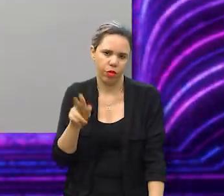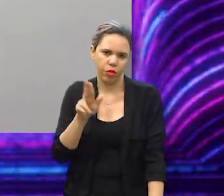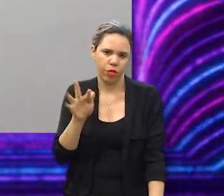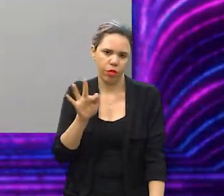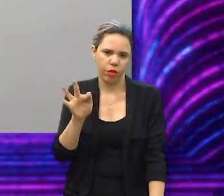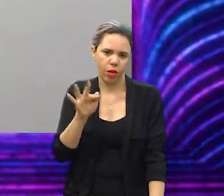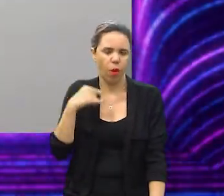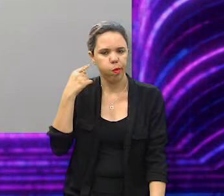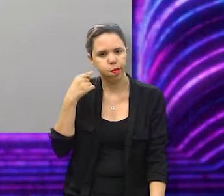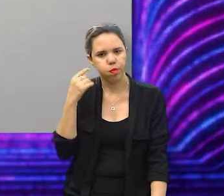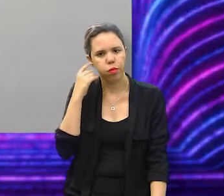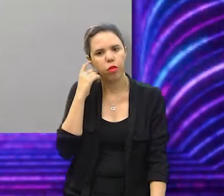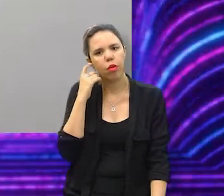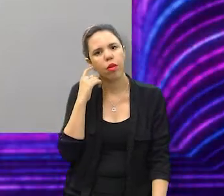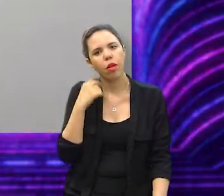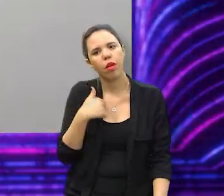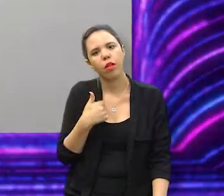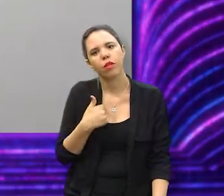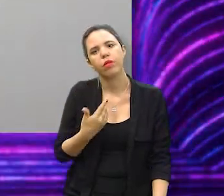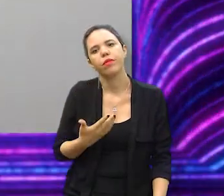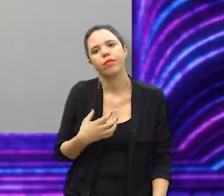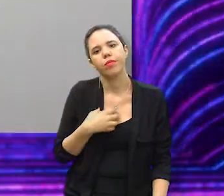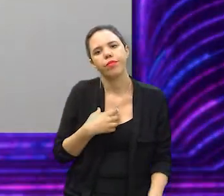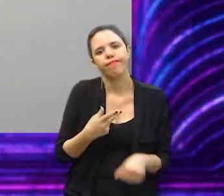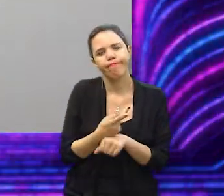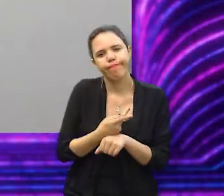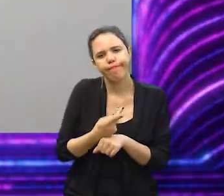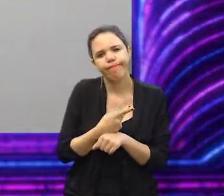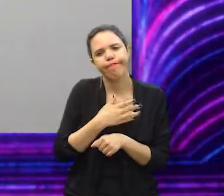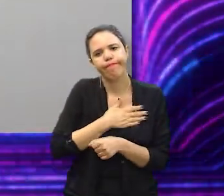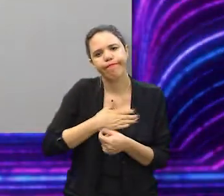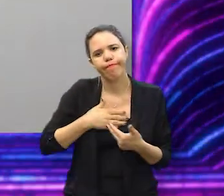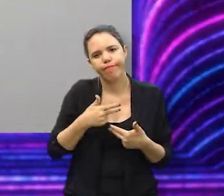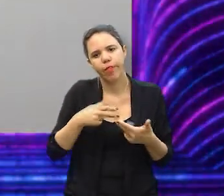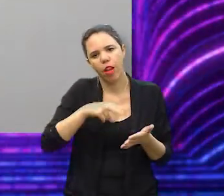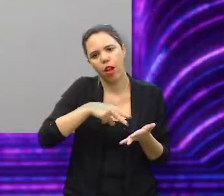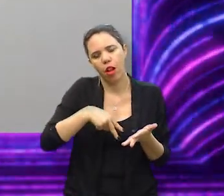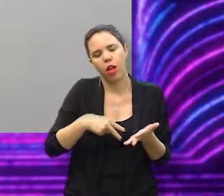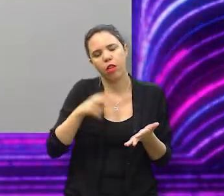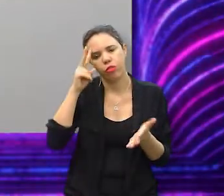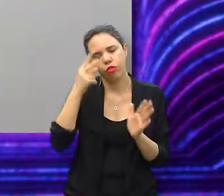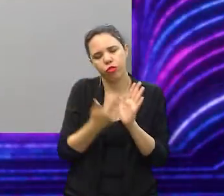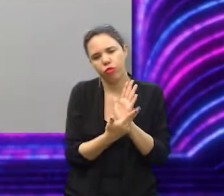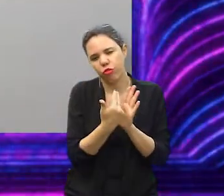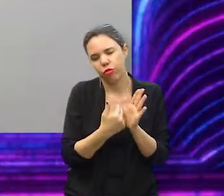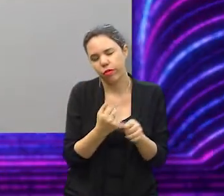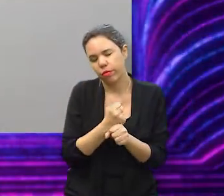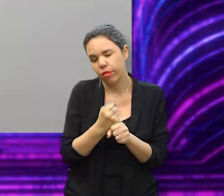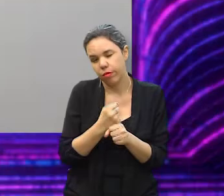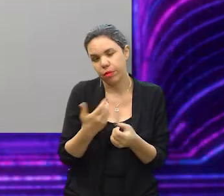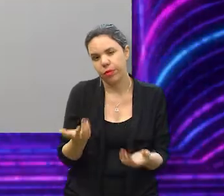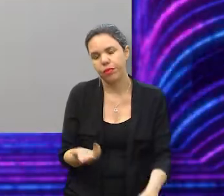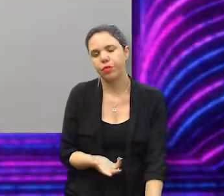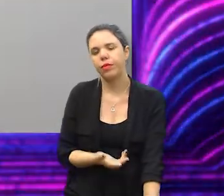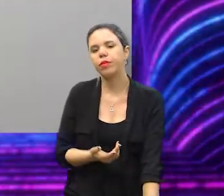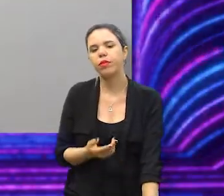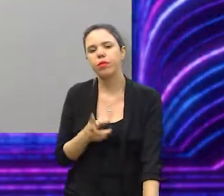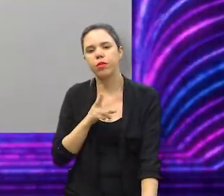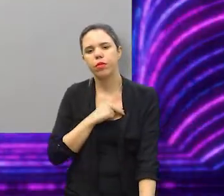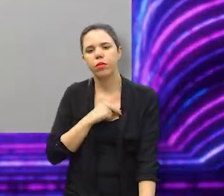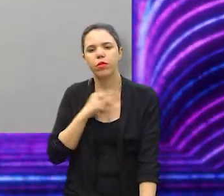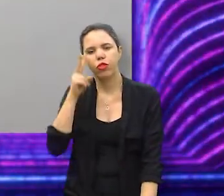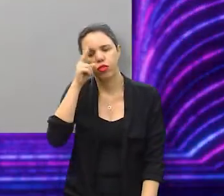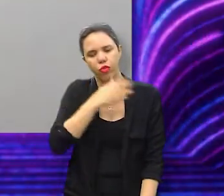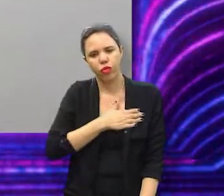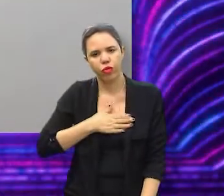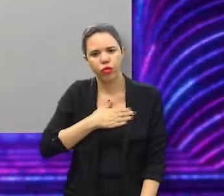sou advogado, eu estava procurando um hobby, eu sou leitor de história em quadrinhos também há muitos anos, e eu falei, poxa, eu adoro história em